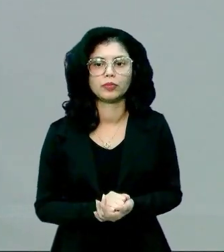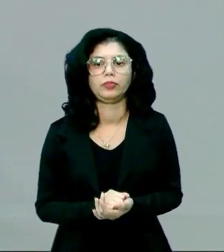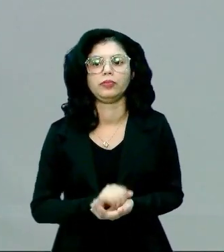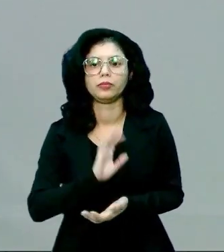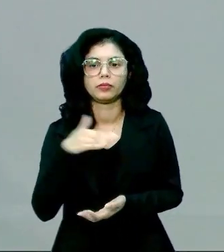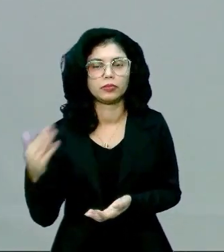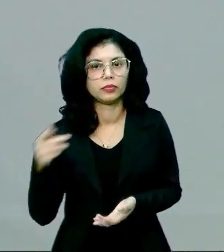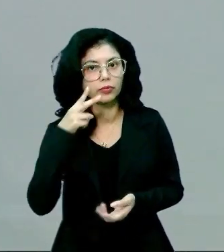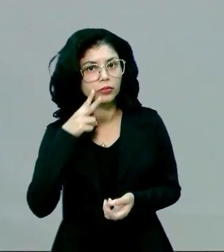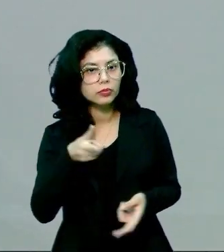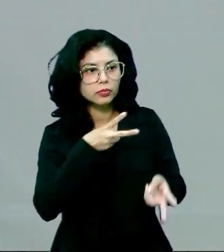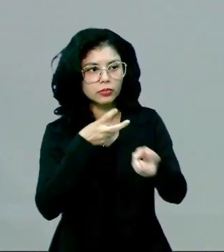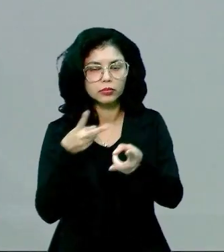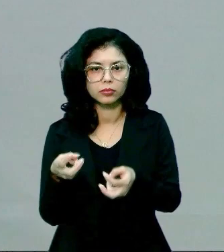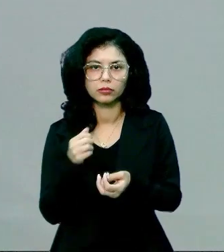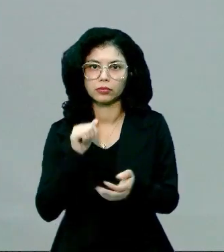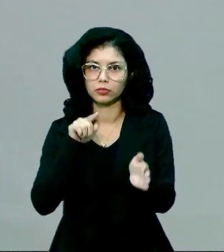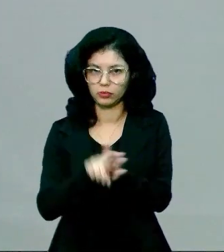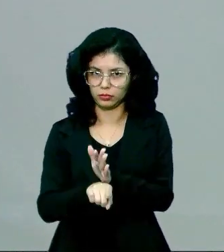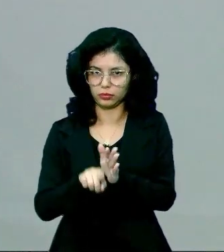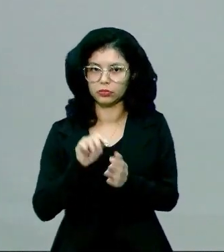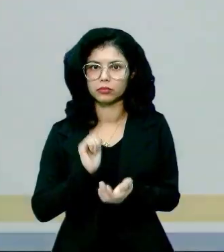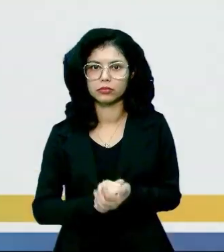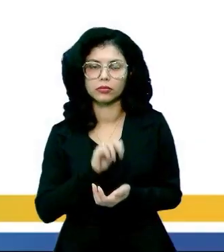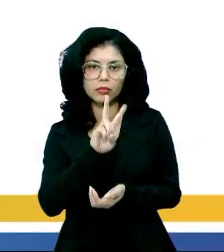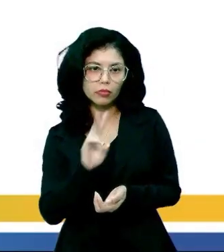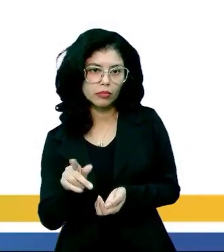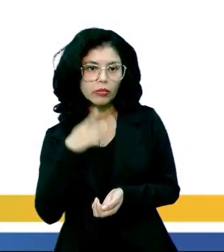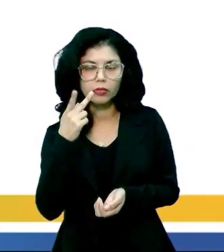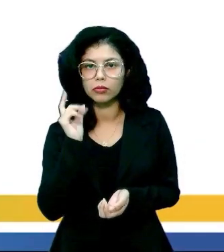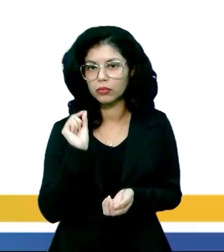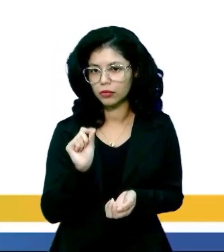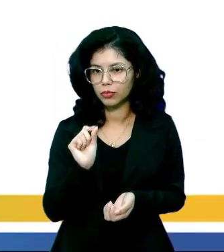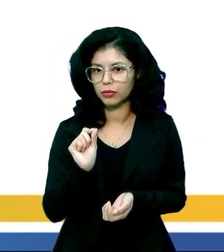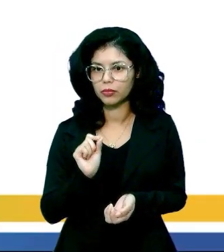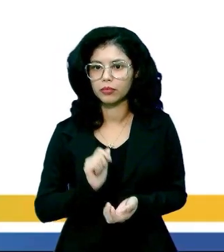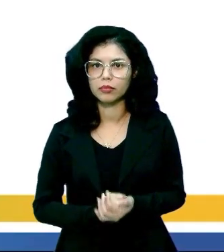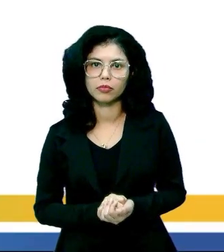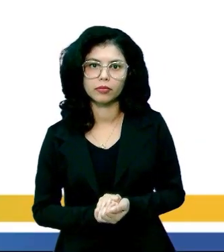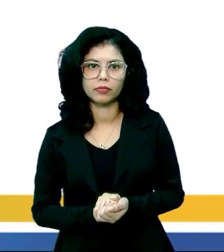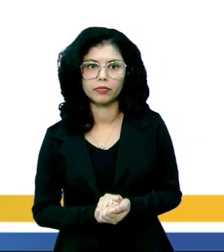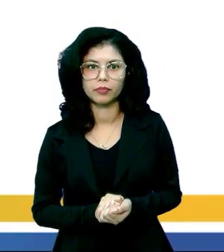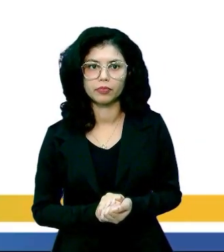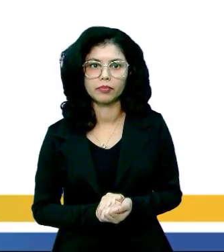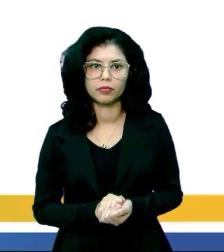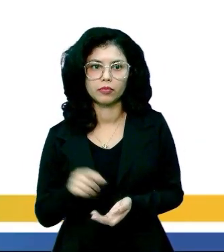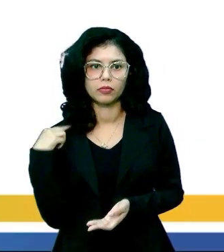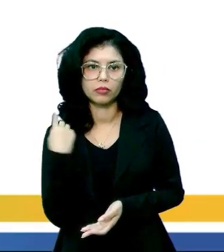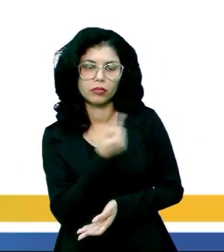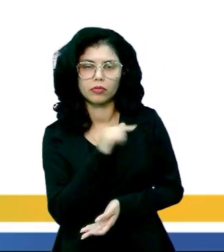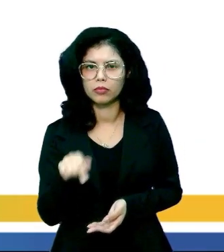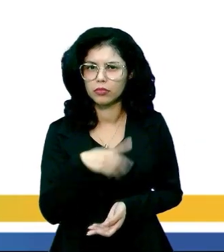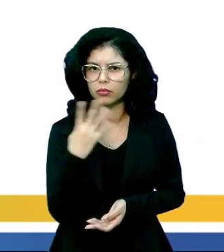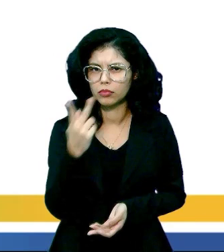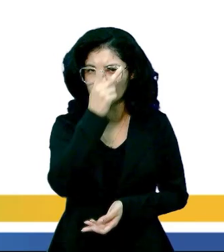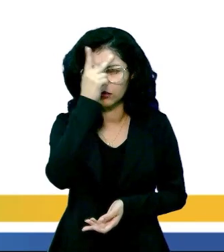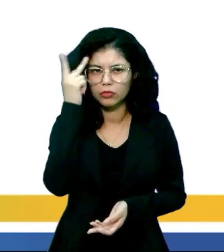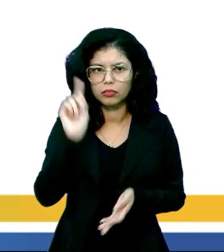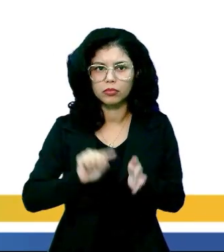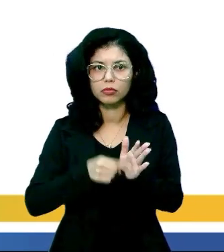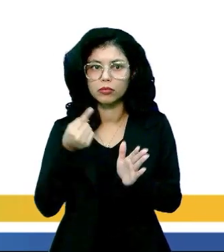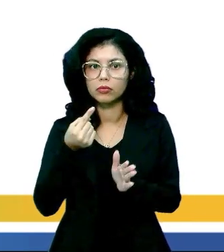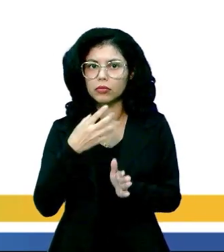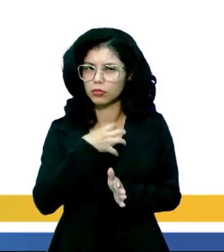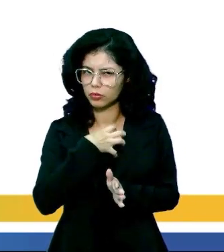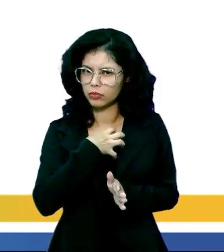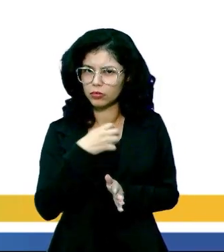Quando você observa a questão, ela vai dizer para você: nós temos quantas pessoas ali no primeiro